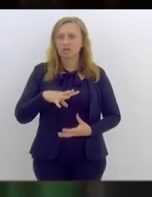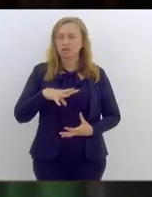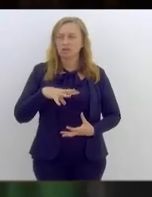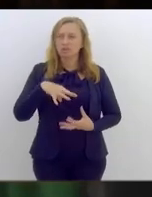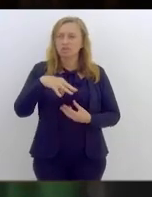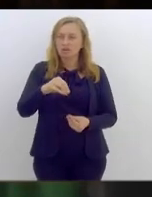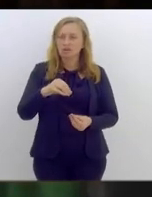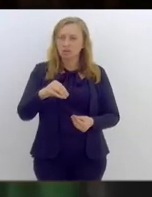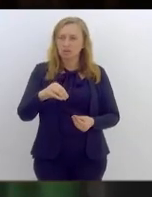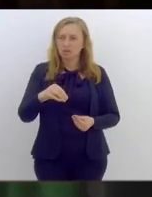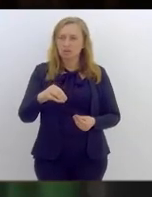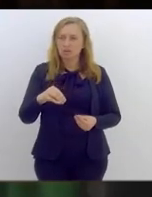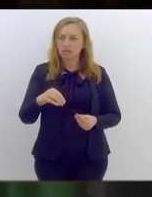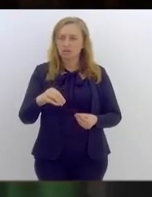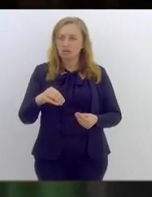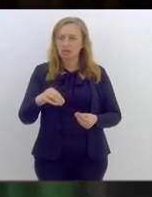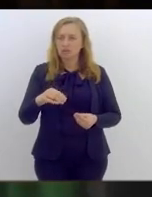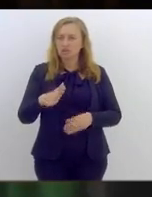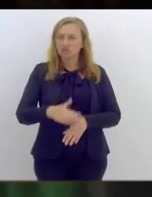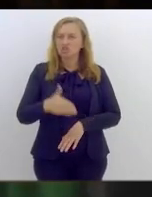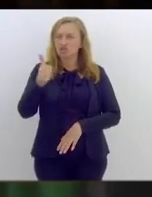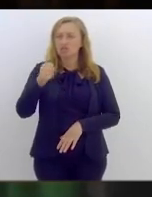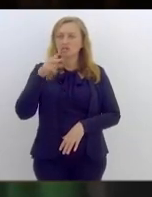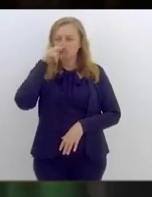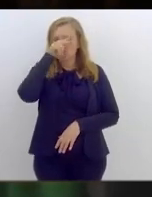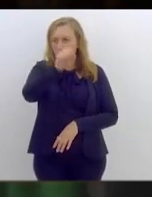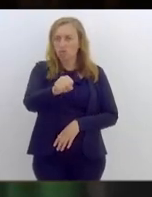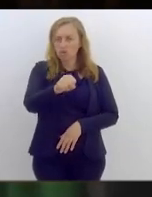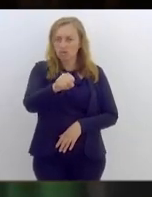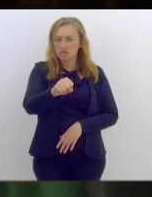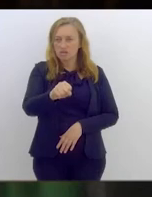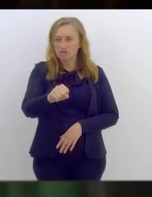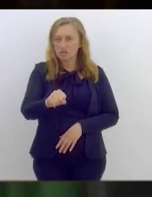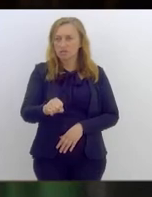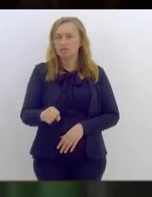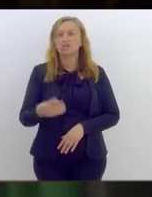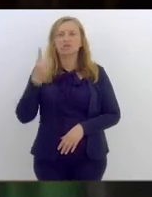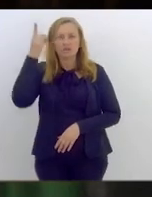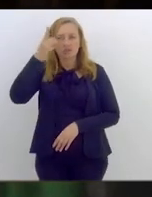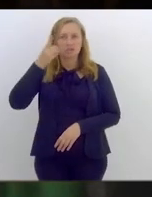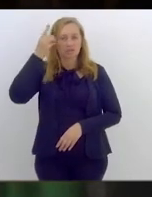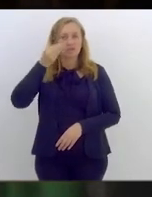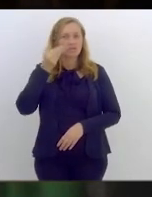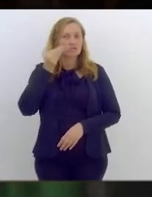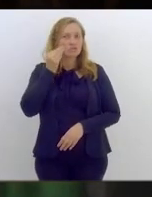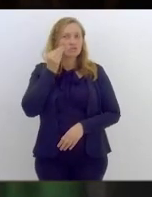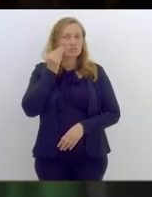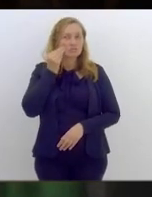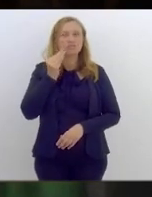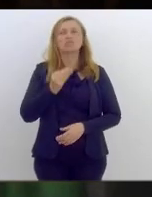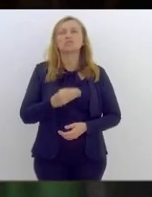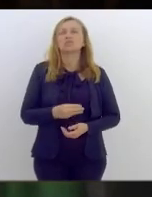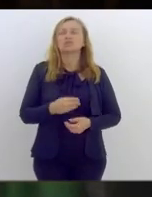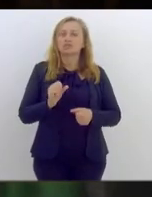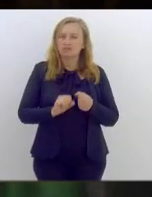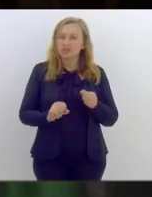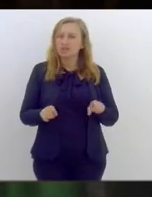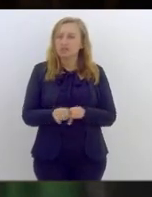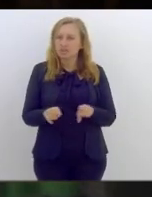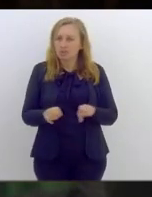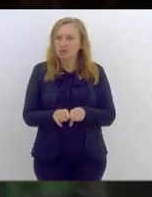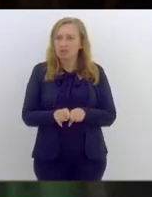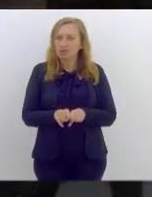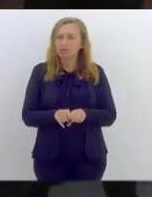na alma da gente dignidade, força, assim como a deputada Mônica Francisco está fazendo,